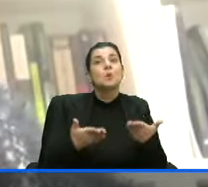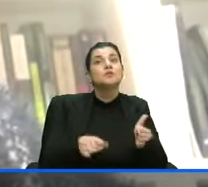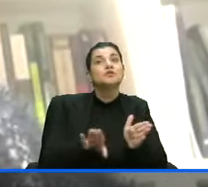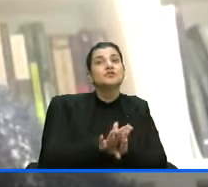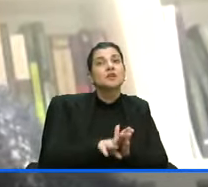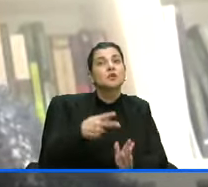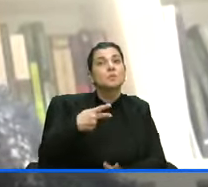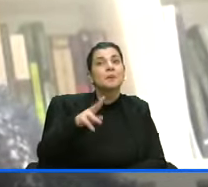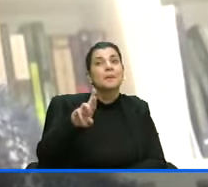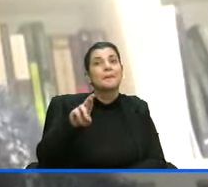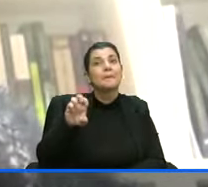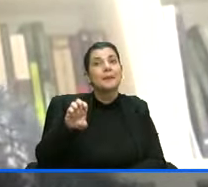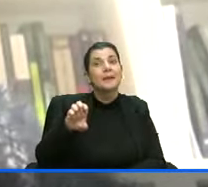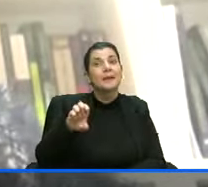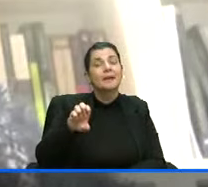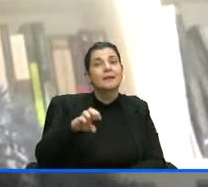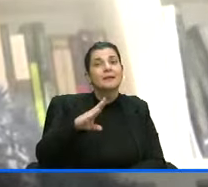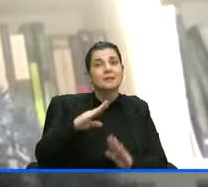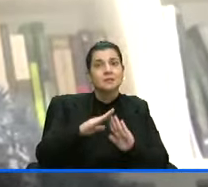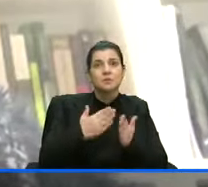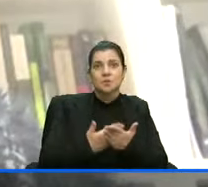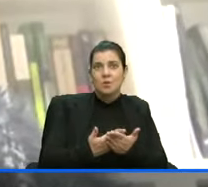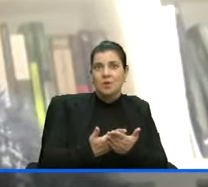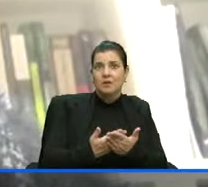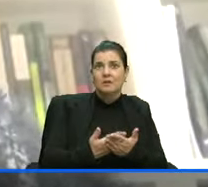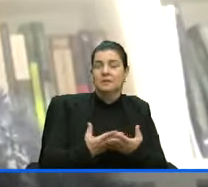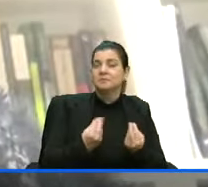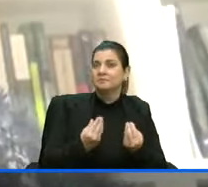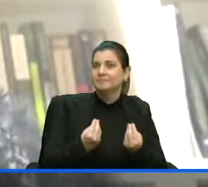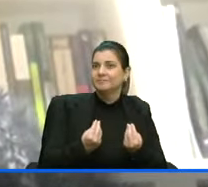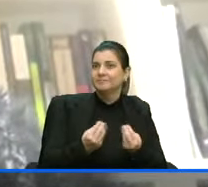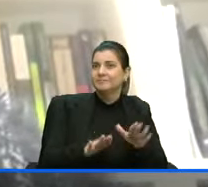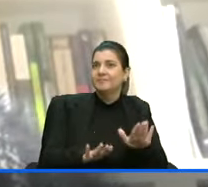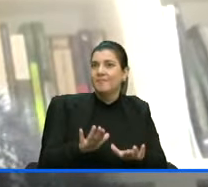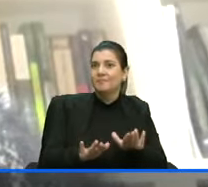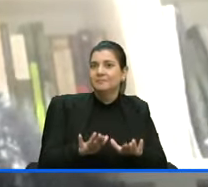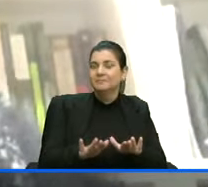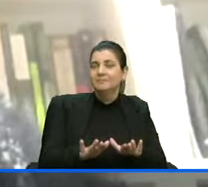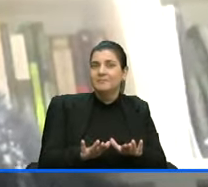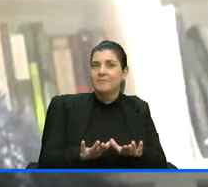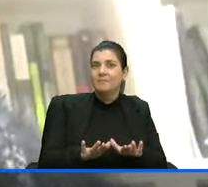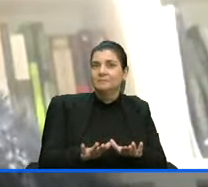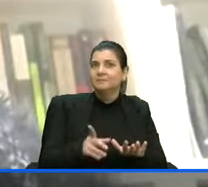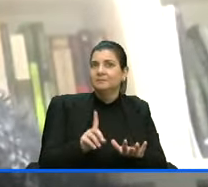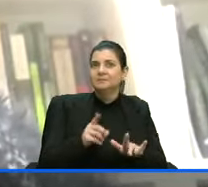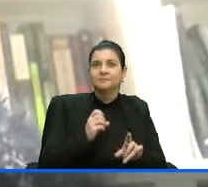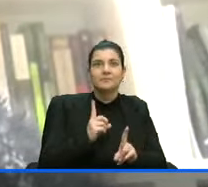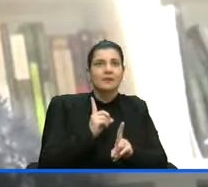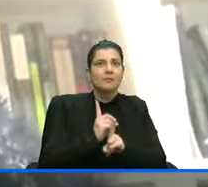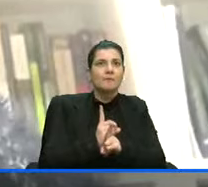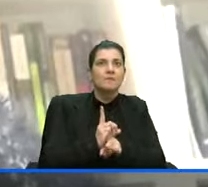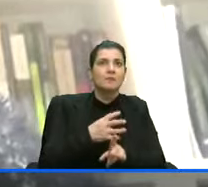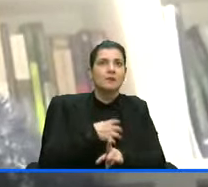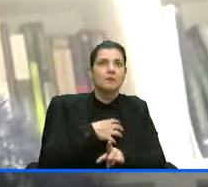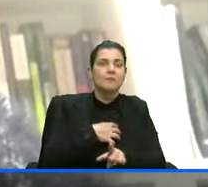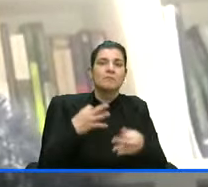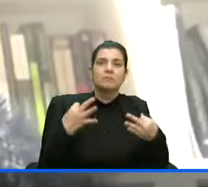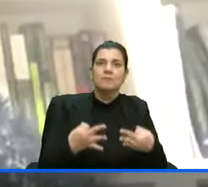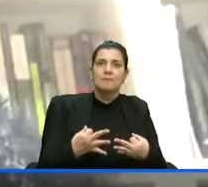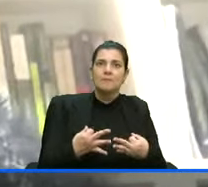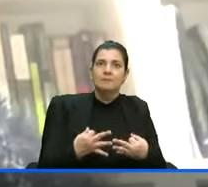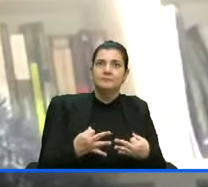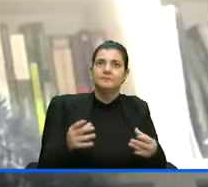pré-escola, numa escola de ensino fundamental, muitas vezes a gente não encontra condições adequadas para aqueles